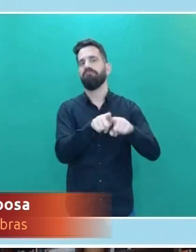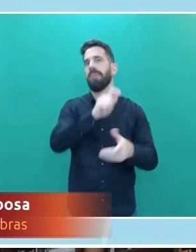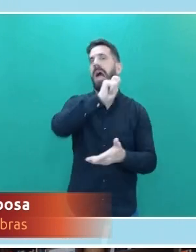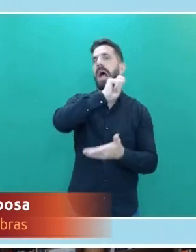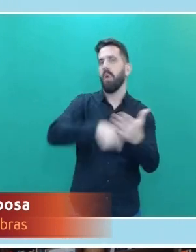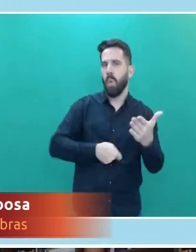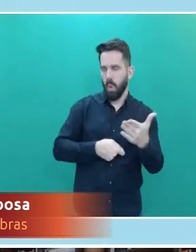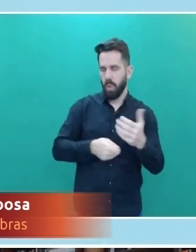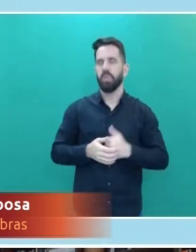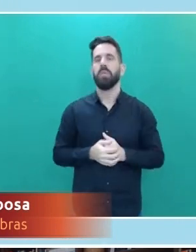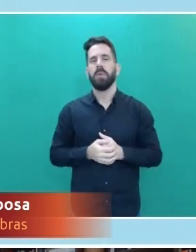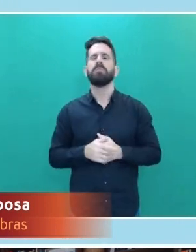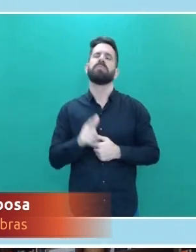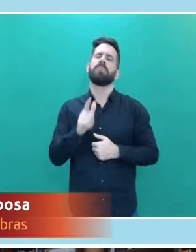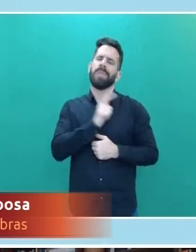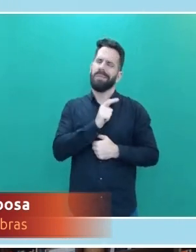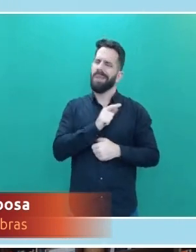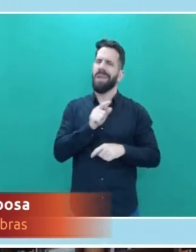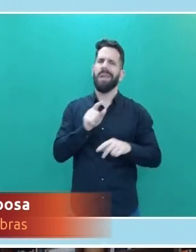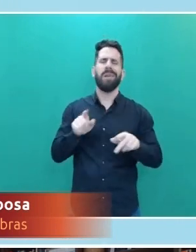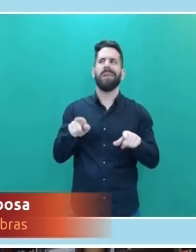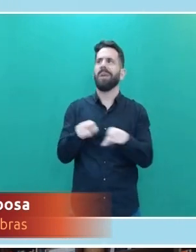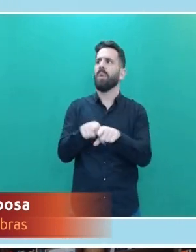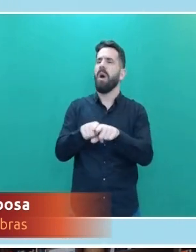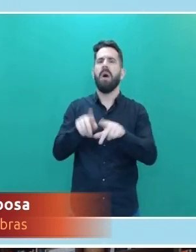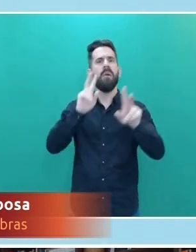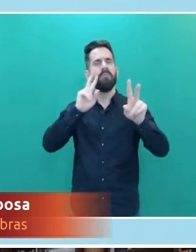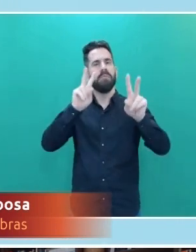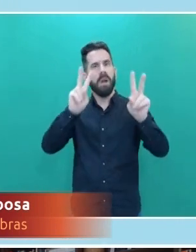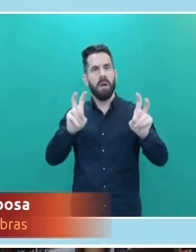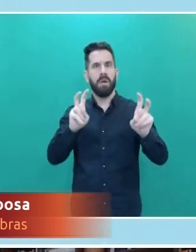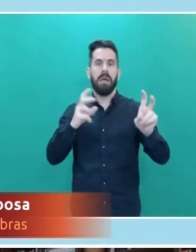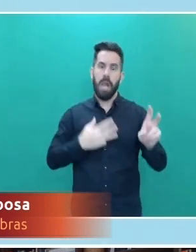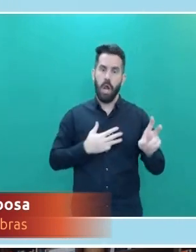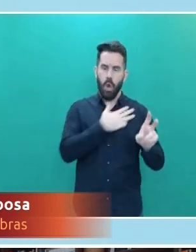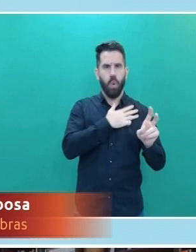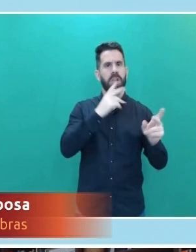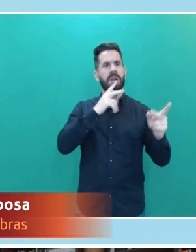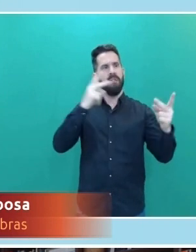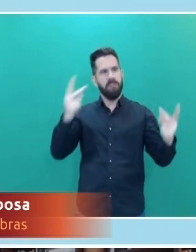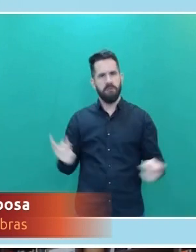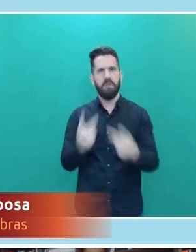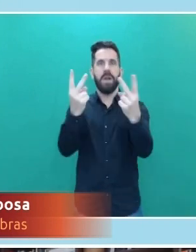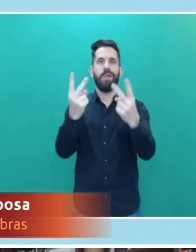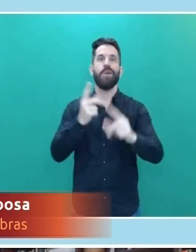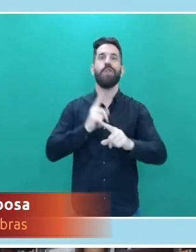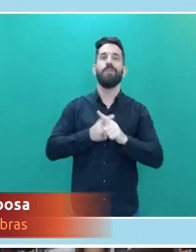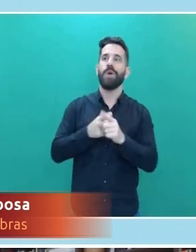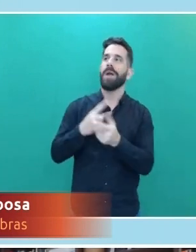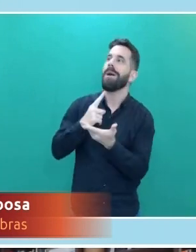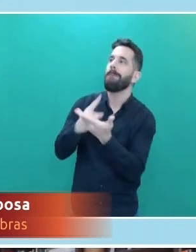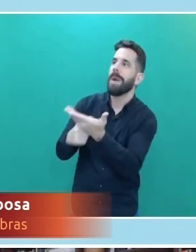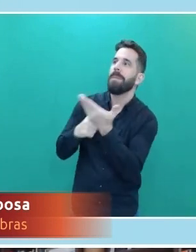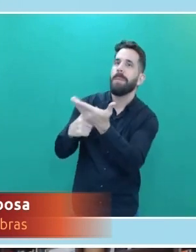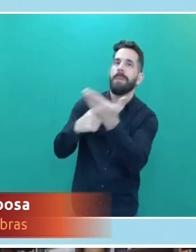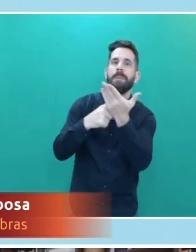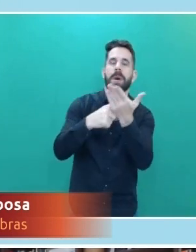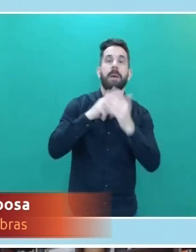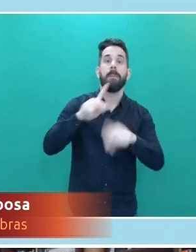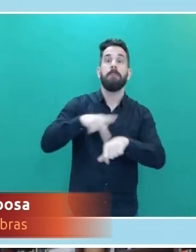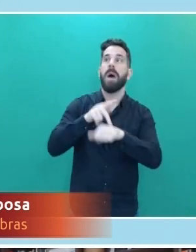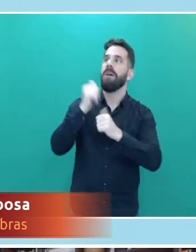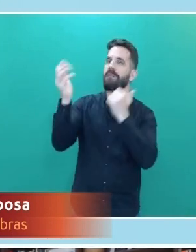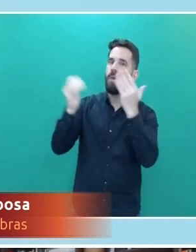uma valorização, né, do atual presidente devido a essa política externa mais positiva e